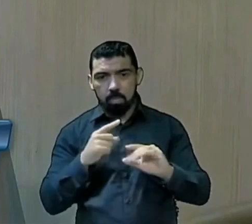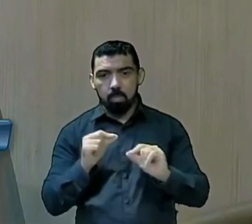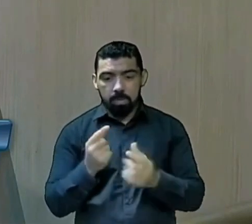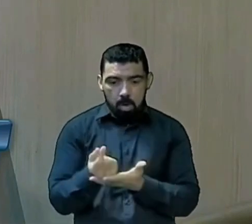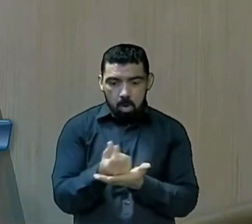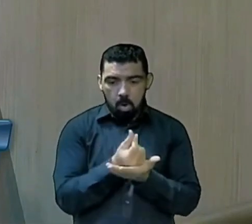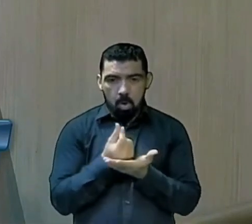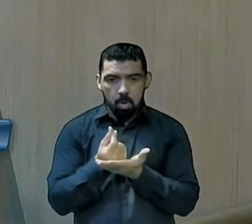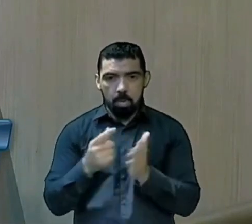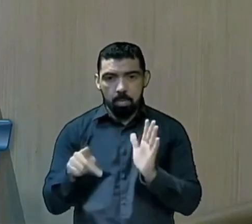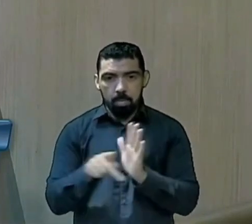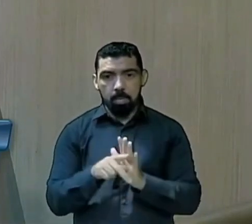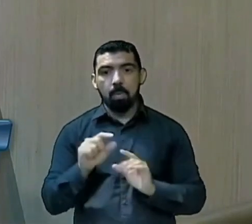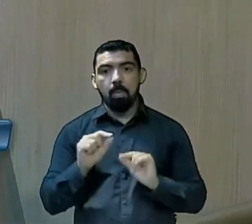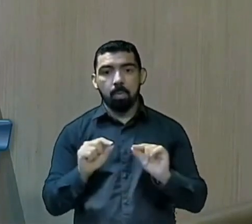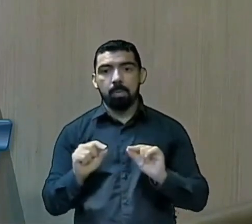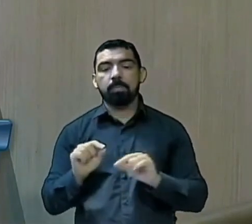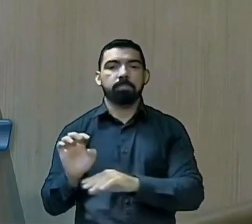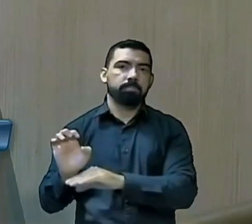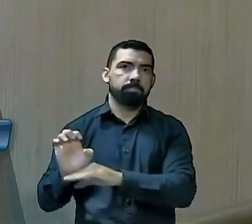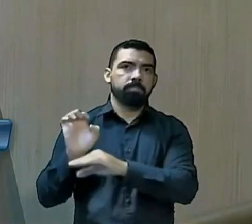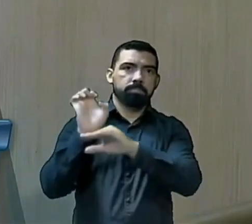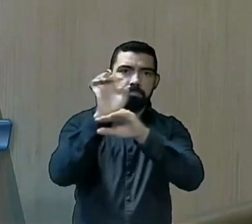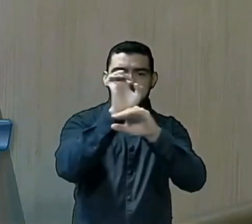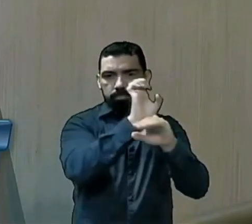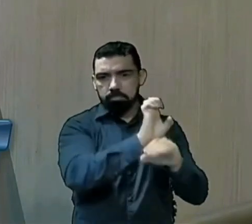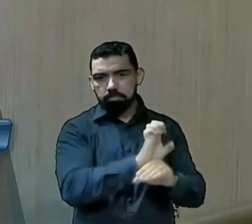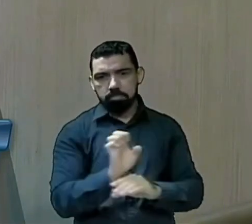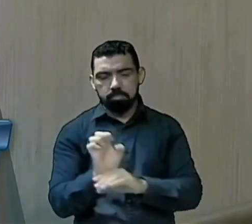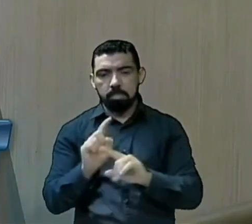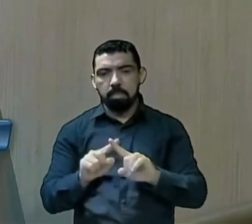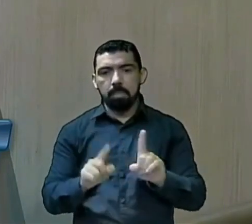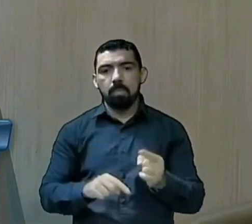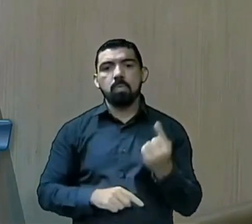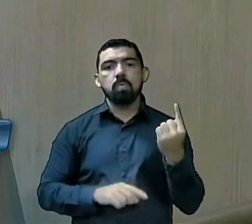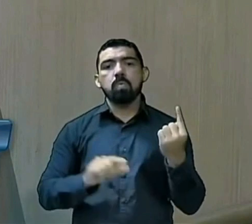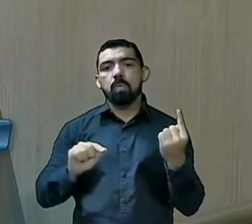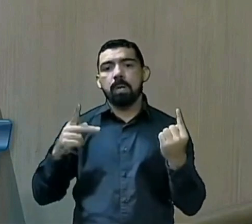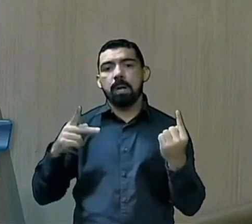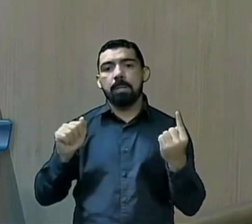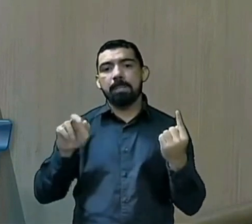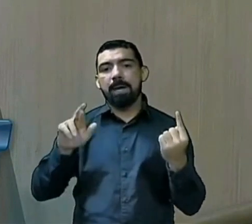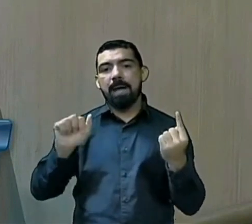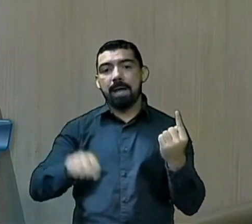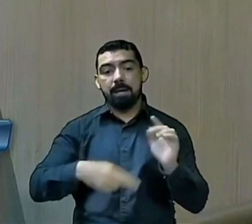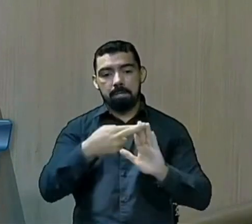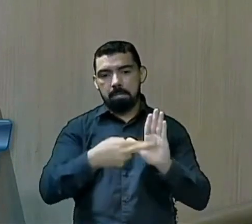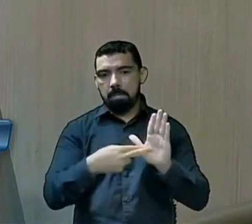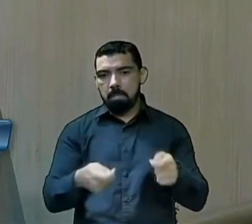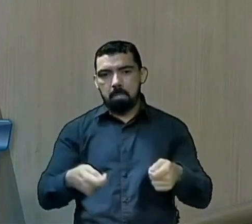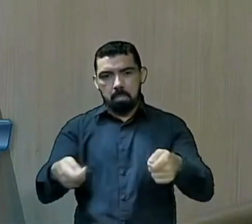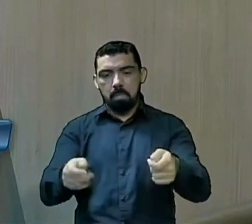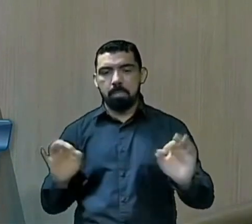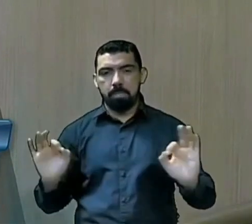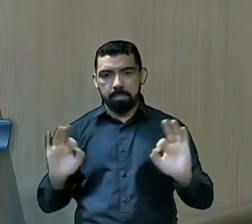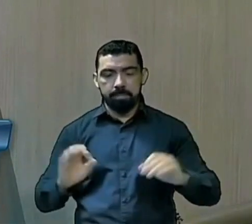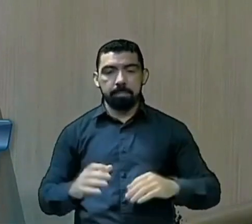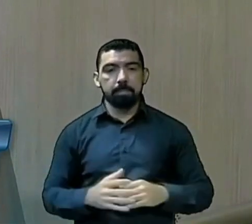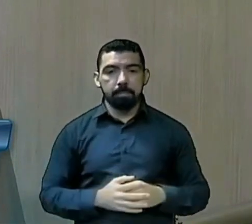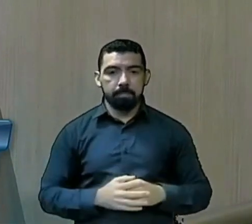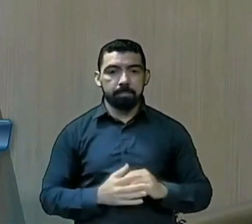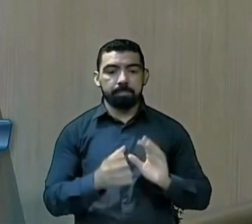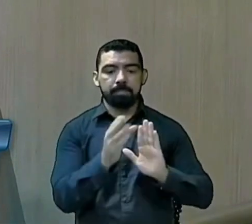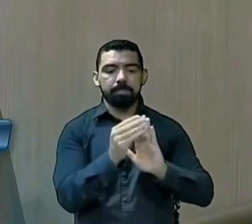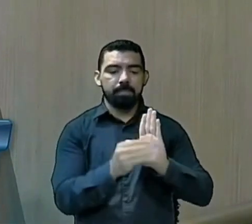orçamentária aqui de todos os estados, com exceção do Pará, que não enviou esse relatório. E quais foram os dados